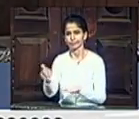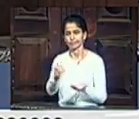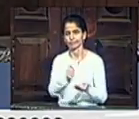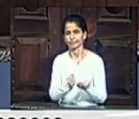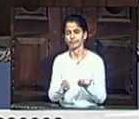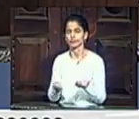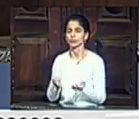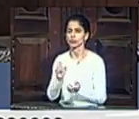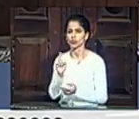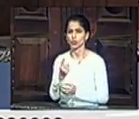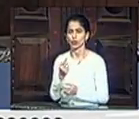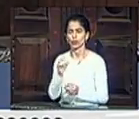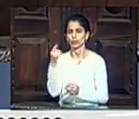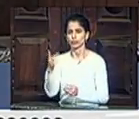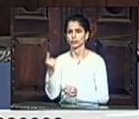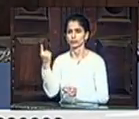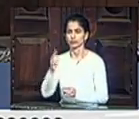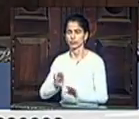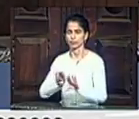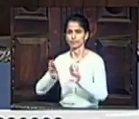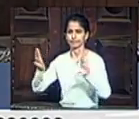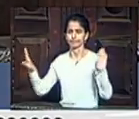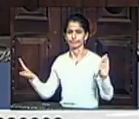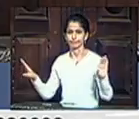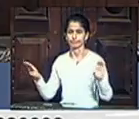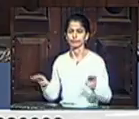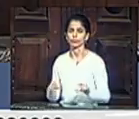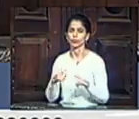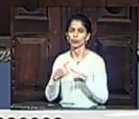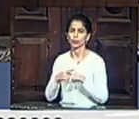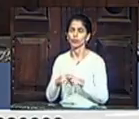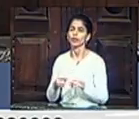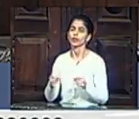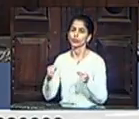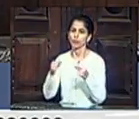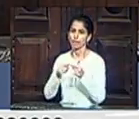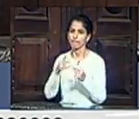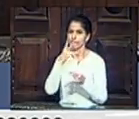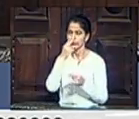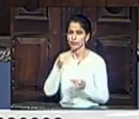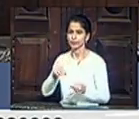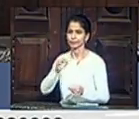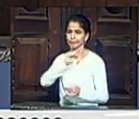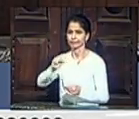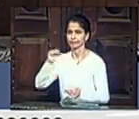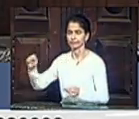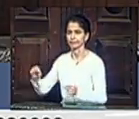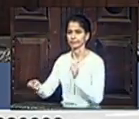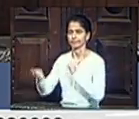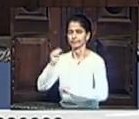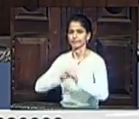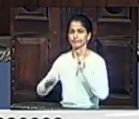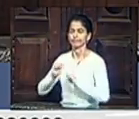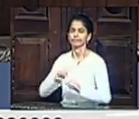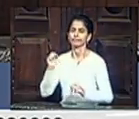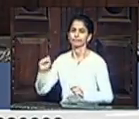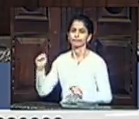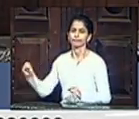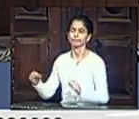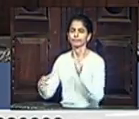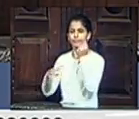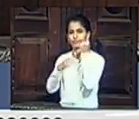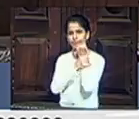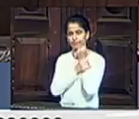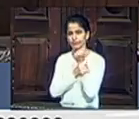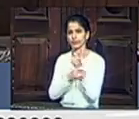forma unilateral, porque isso, a gente está matando a economia do Rio de Janeiro no futuro, a gente está matando a segurança